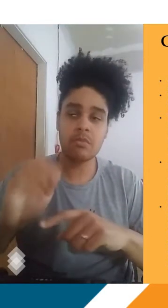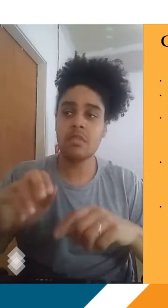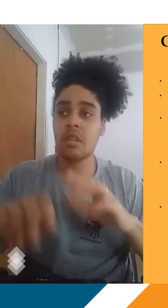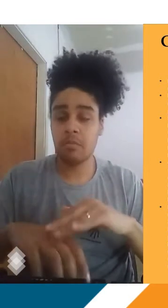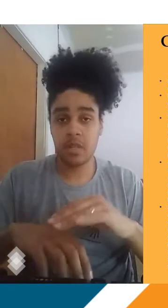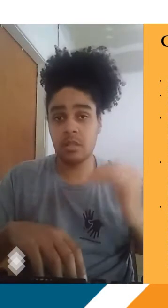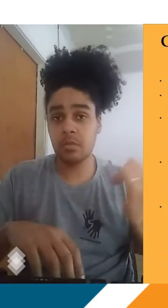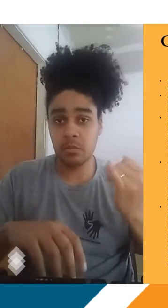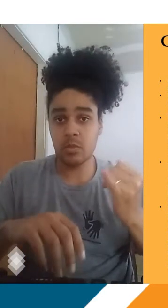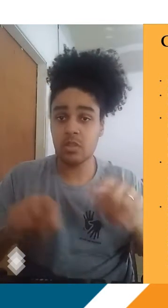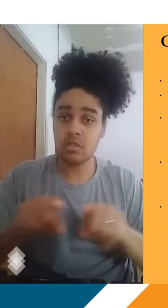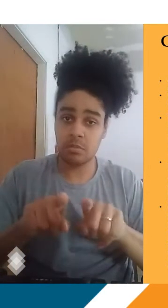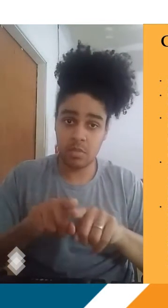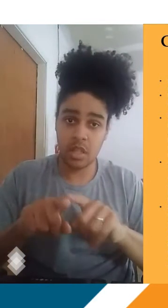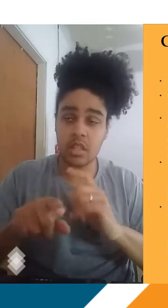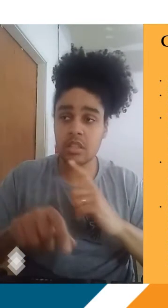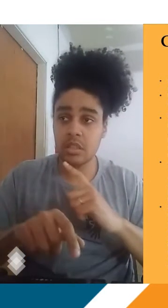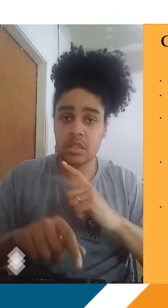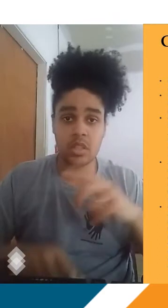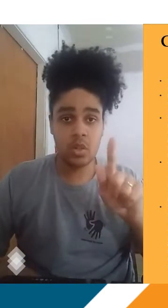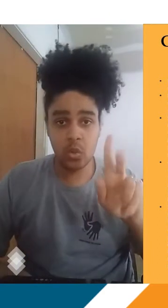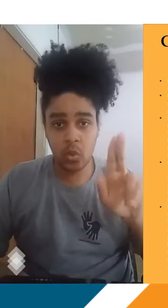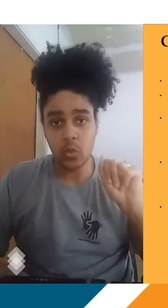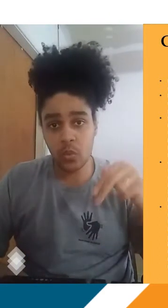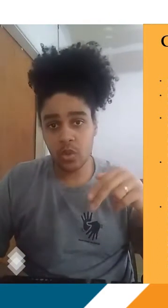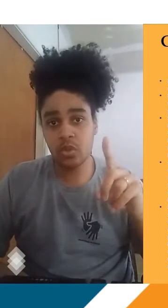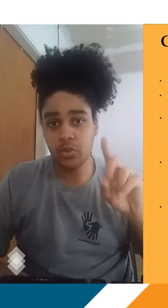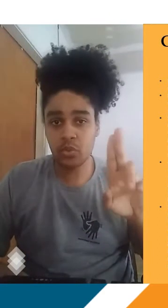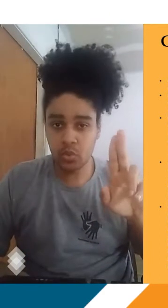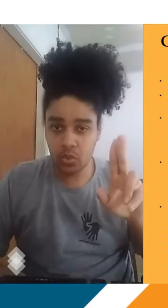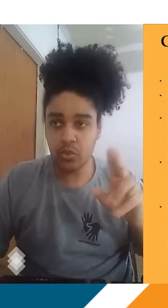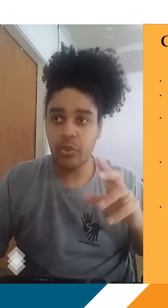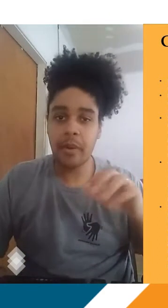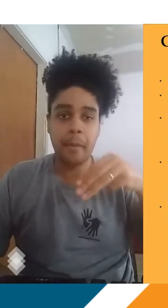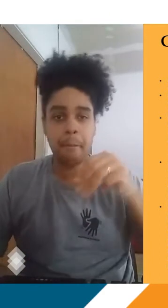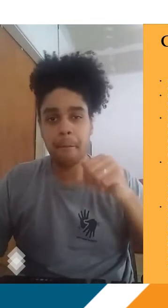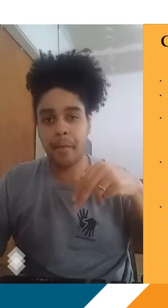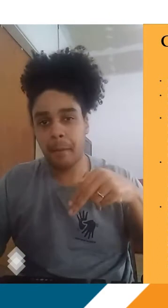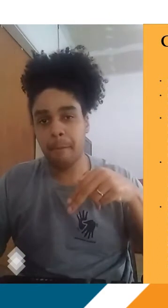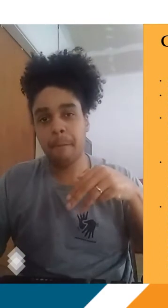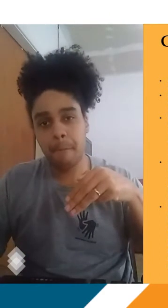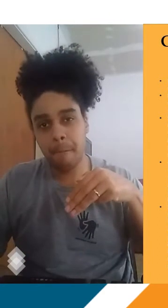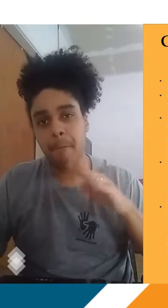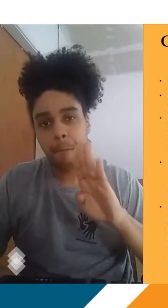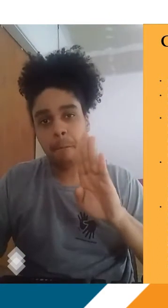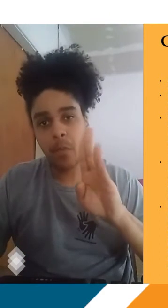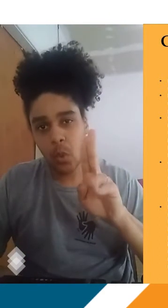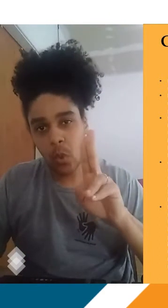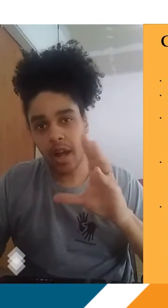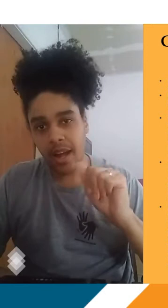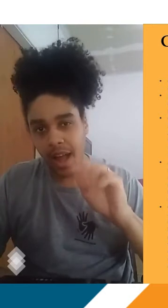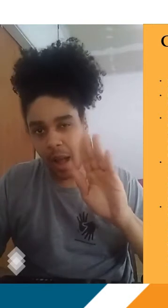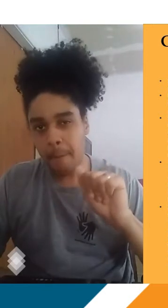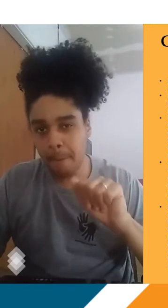hidrográficas importantes são os do Rio Guandu, Itabapoana, Macabu, Macaé, São João e Mambucaba. Os ecossistemas de florestas, mangues e restingas